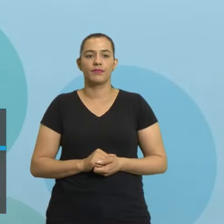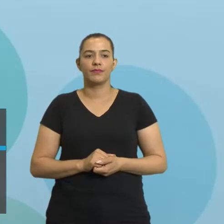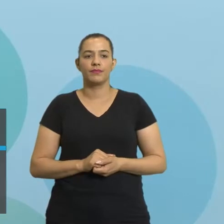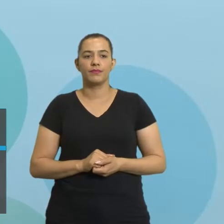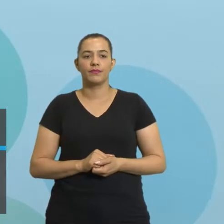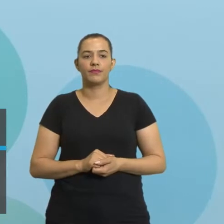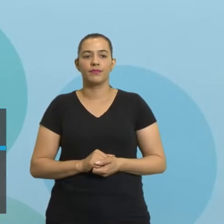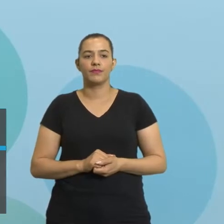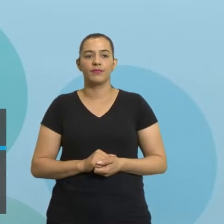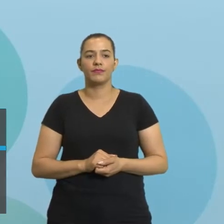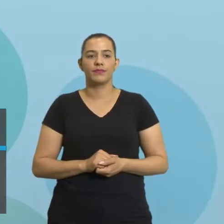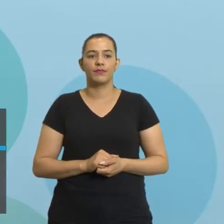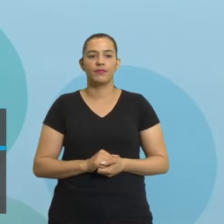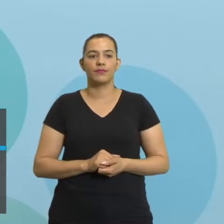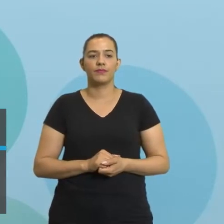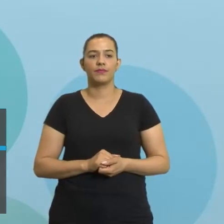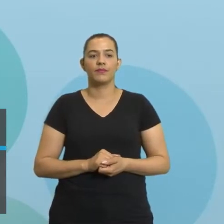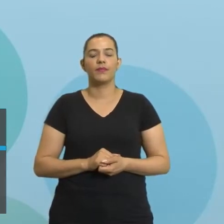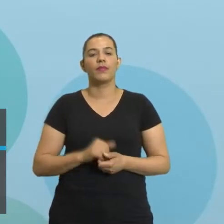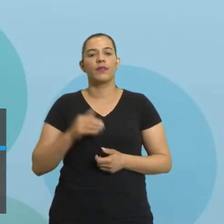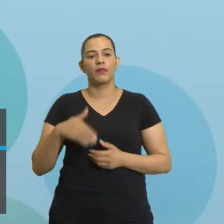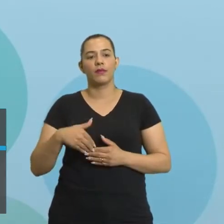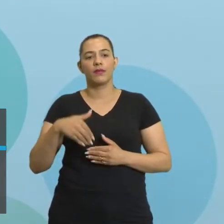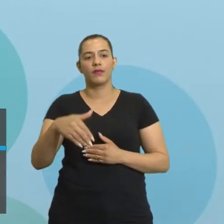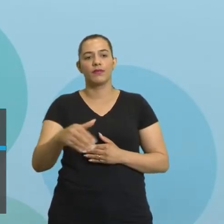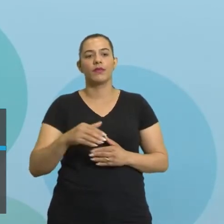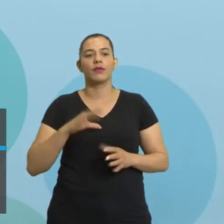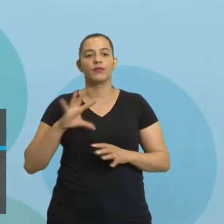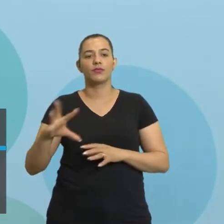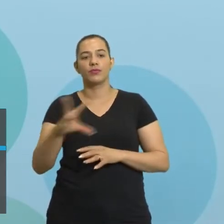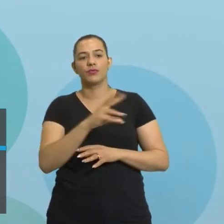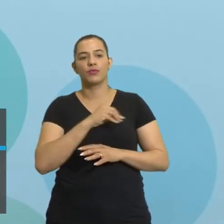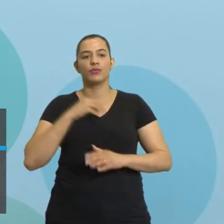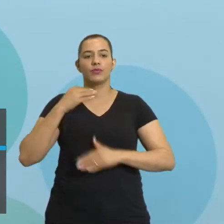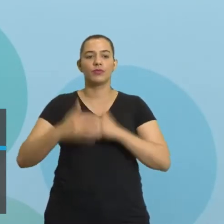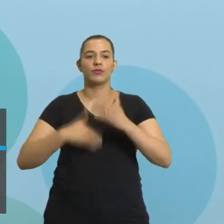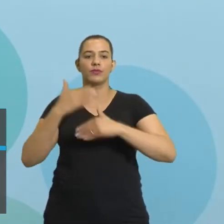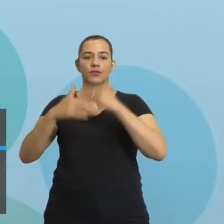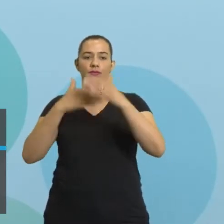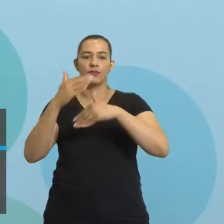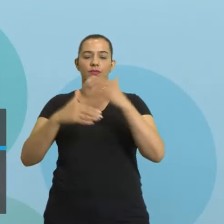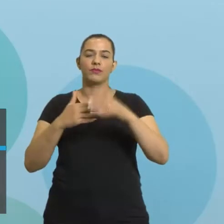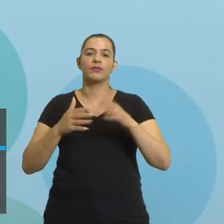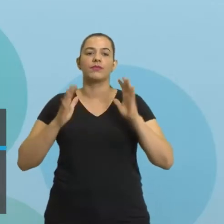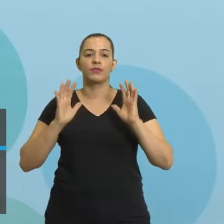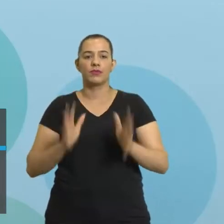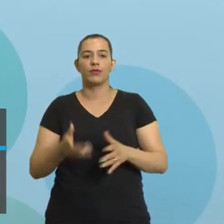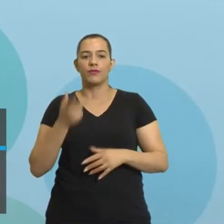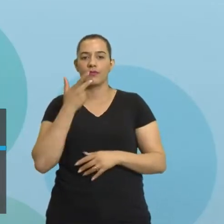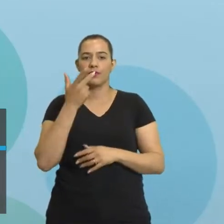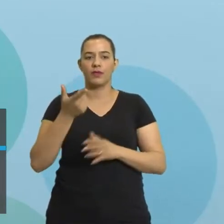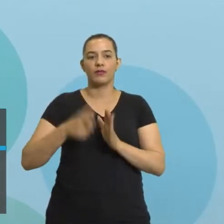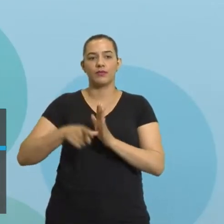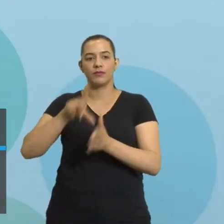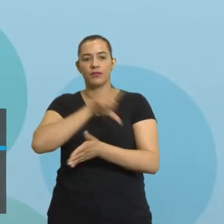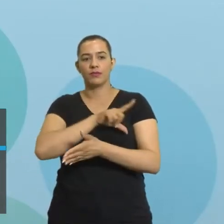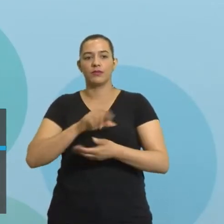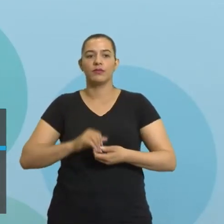Que vai congregar todos esses processos que já foram tratados anteriormente,